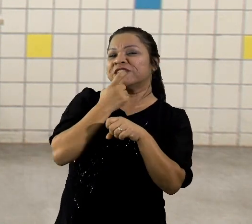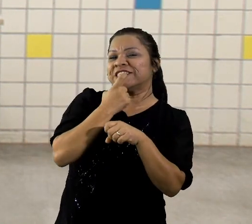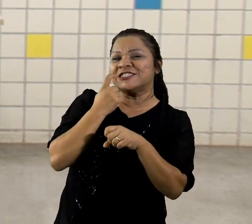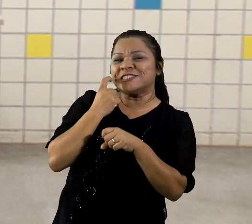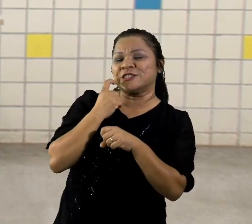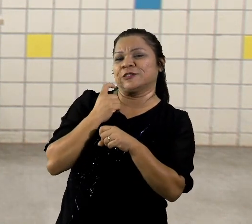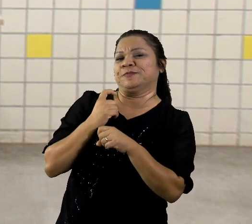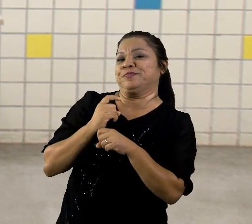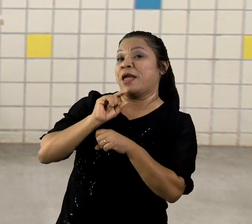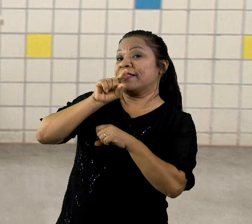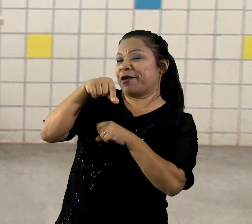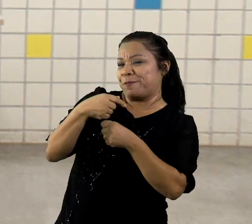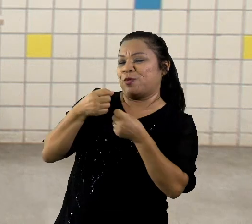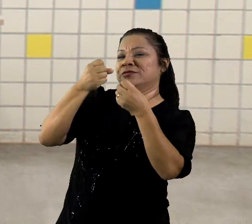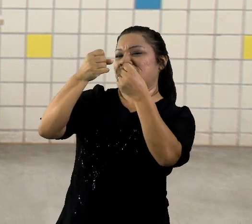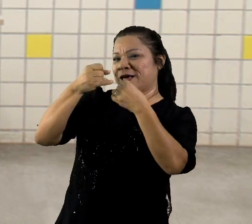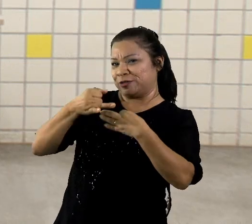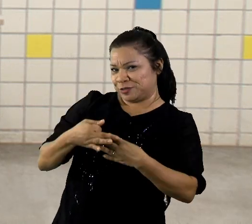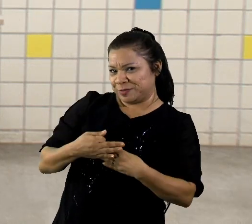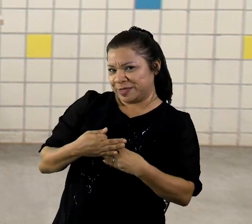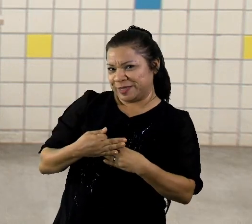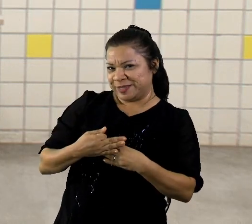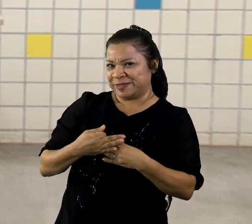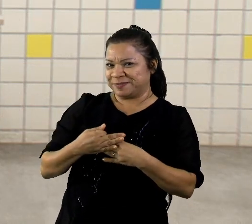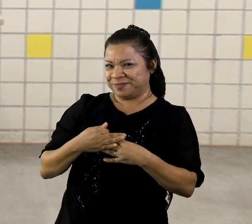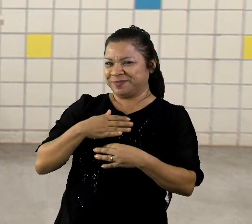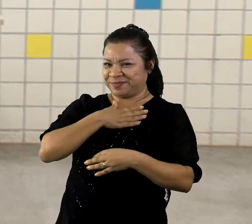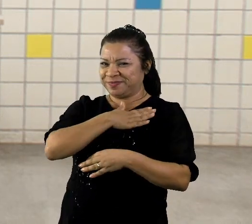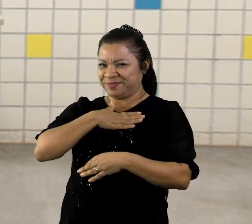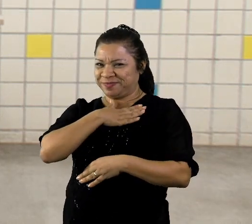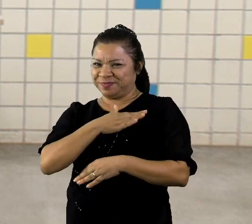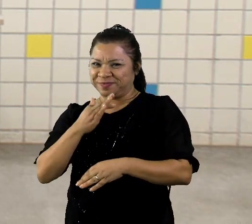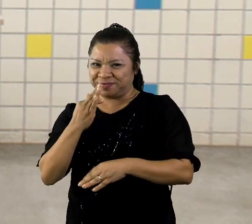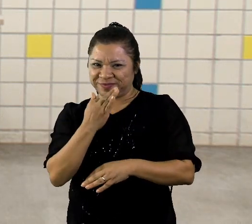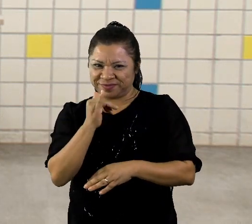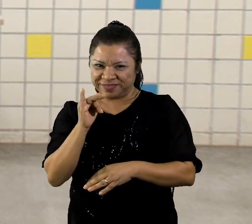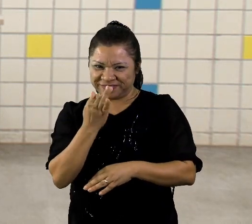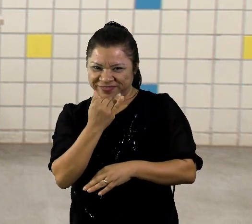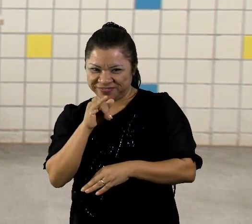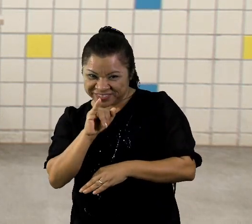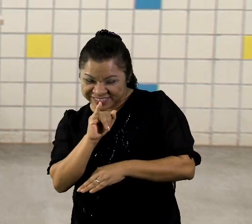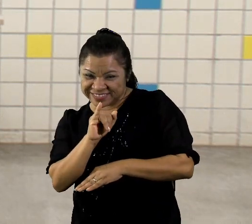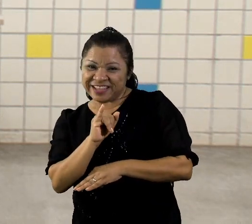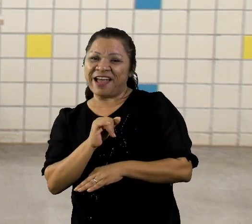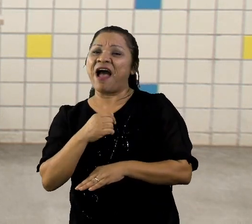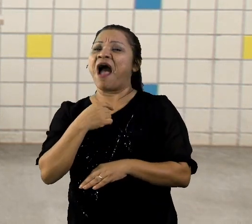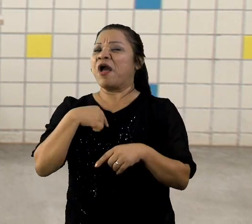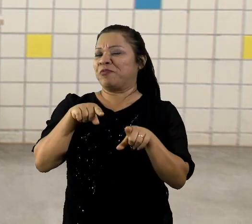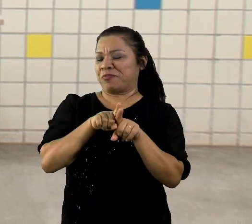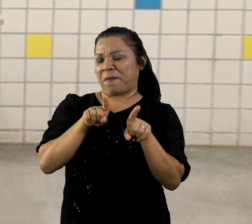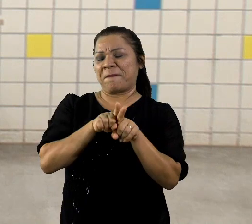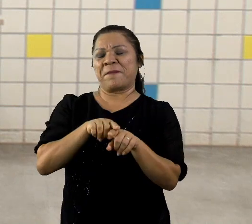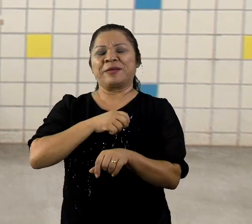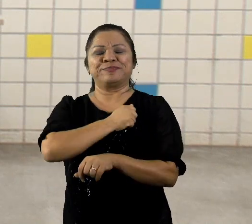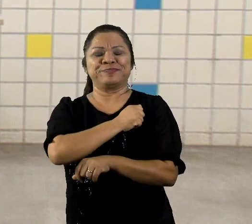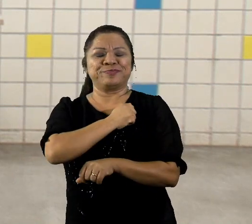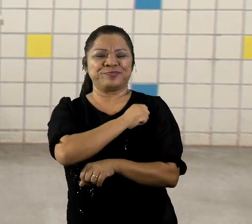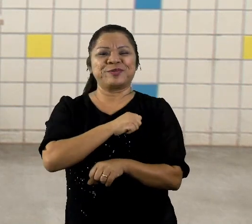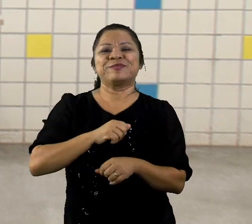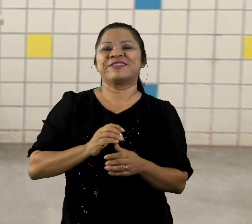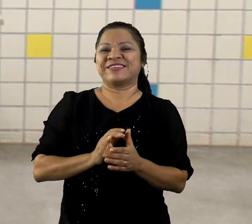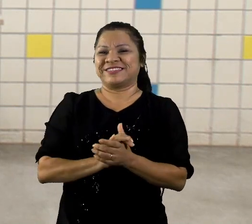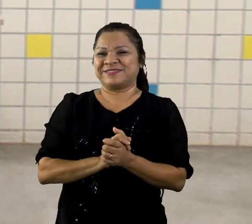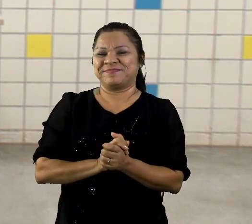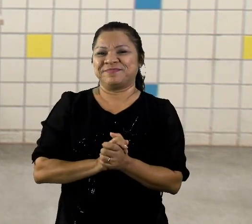na próxima aula, tá bom? Gostaram da Fifi? Eu também gostei muito da Fifi, estou com muita saudade delas. Mas vamos lá para a